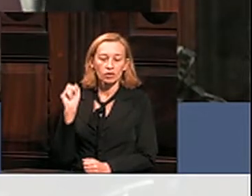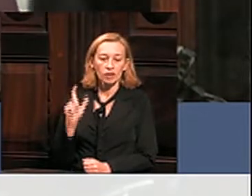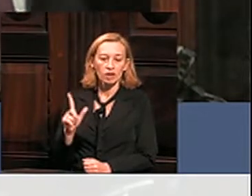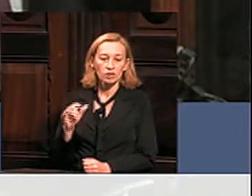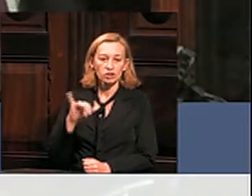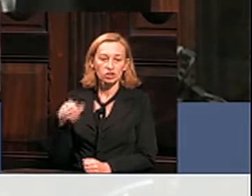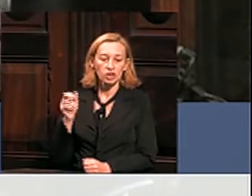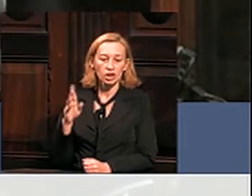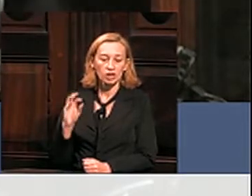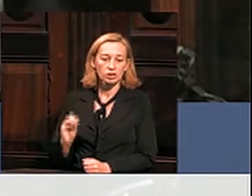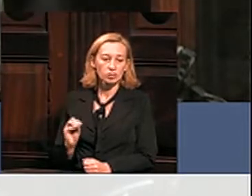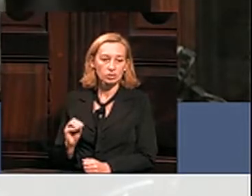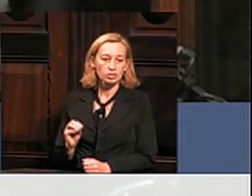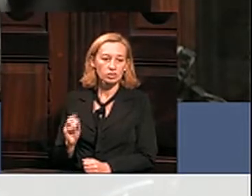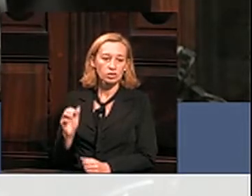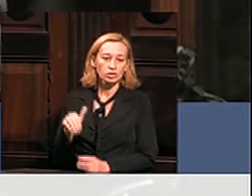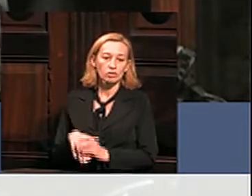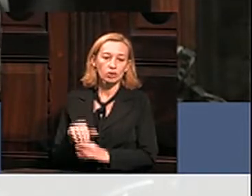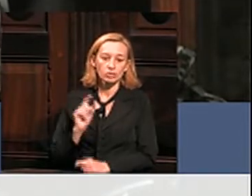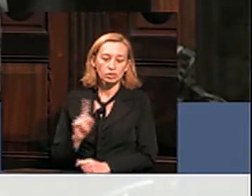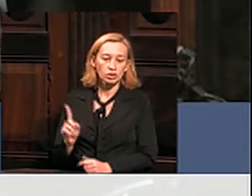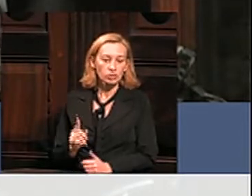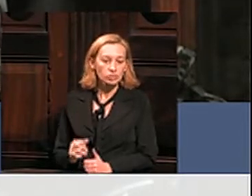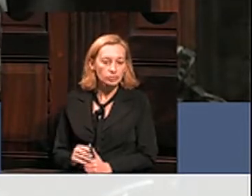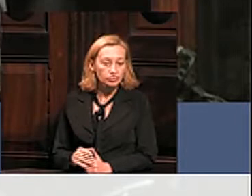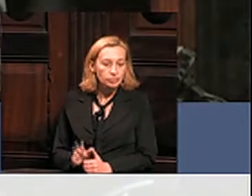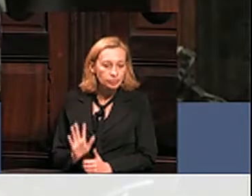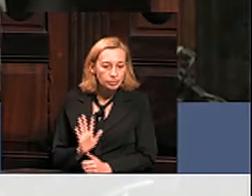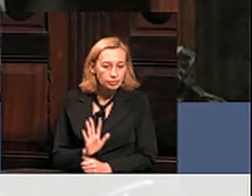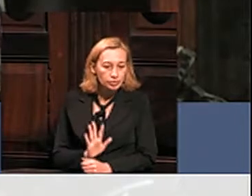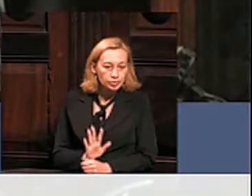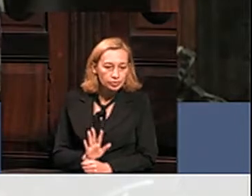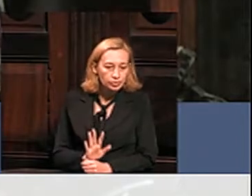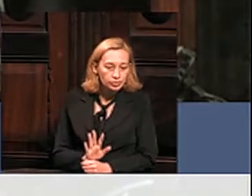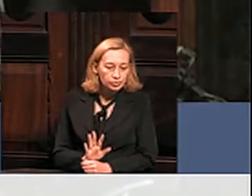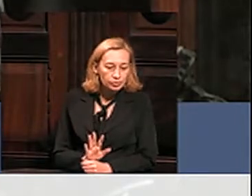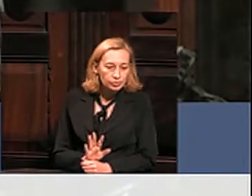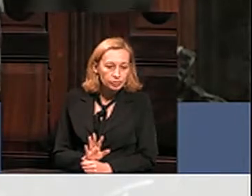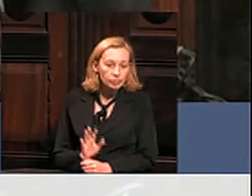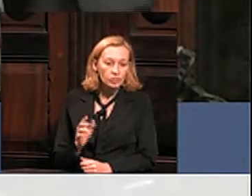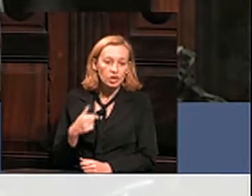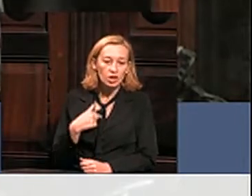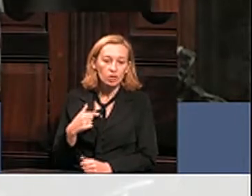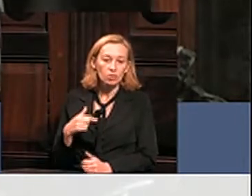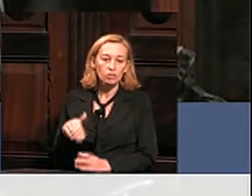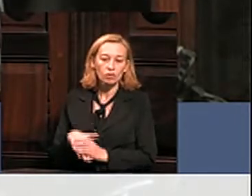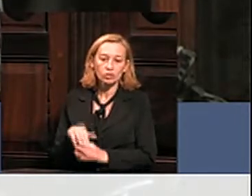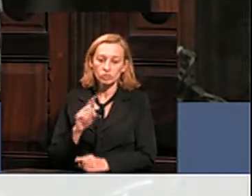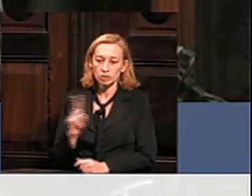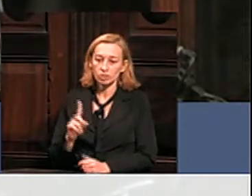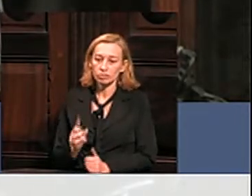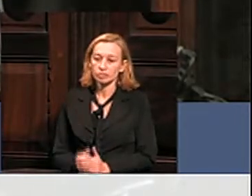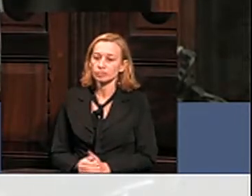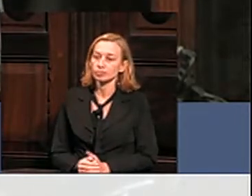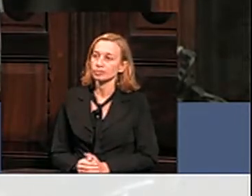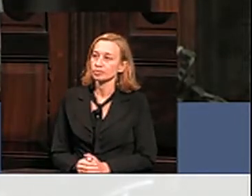na bancada. Voto não, Coronel Jairo. Só para poder retificar e encaminhar, voto não. Não.